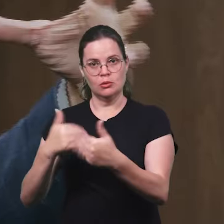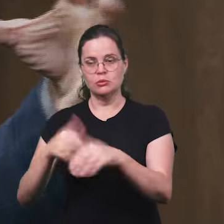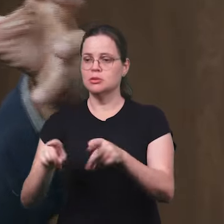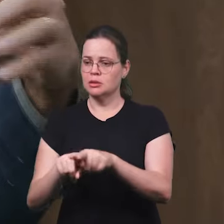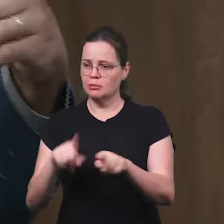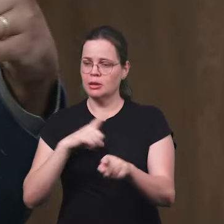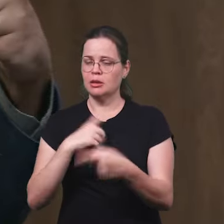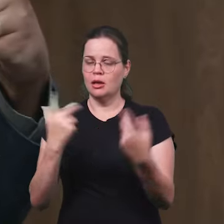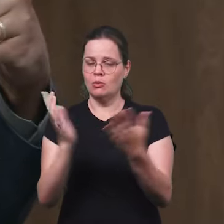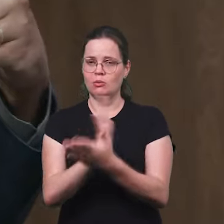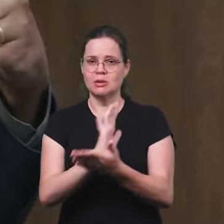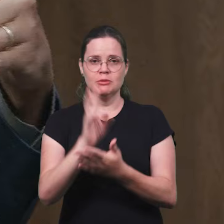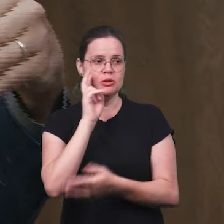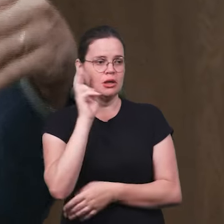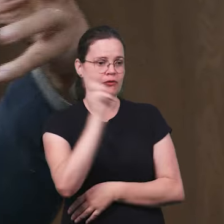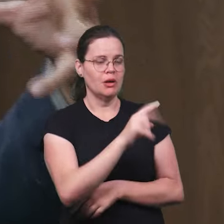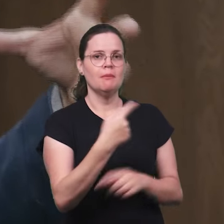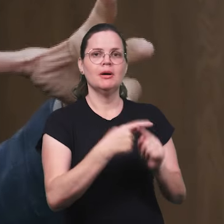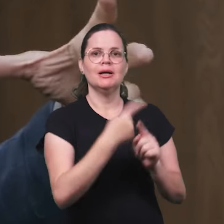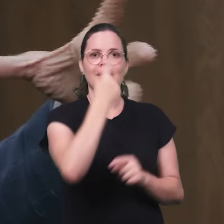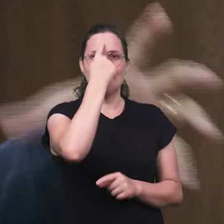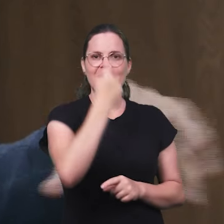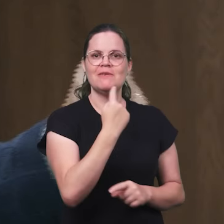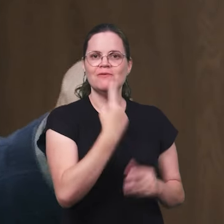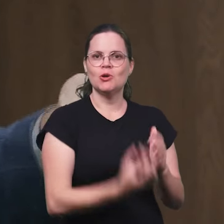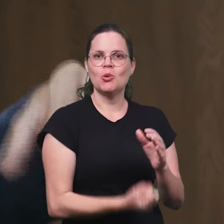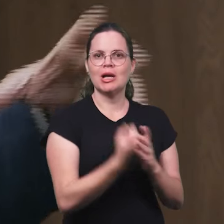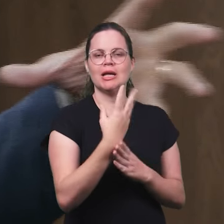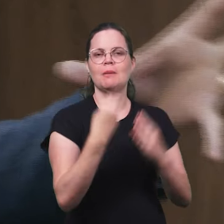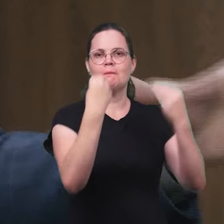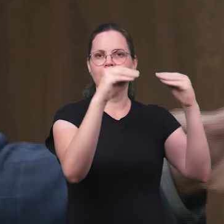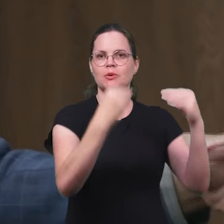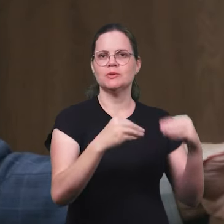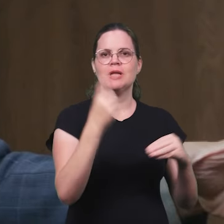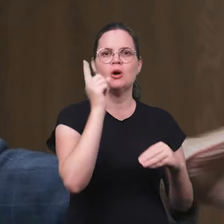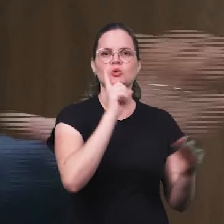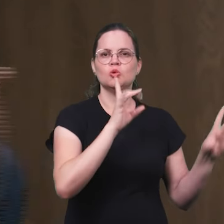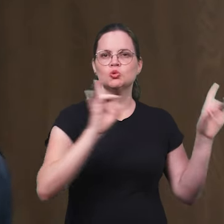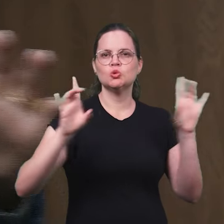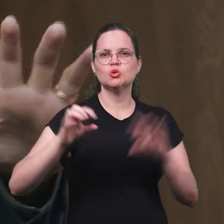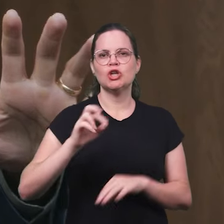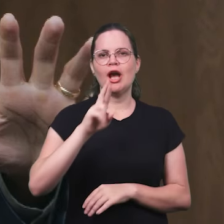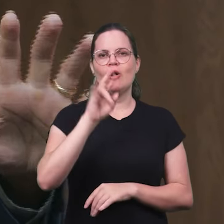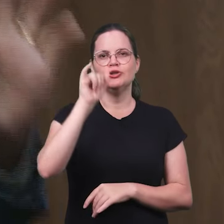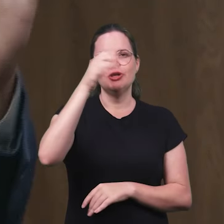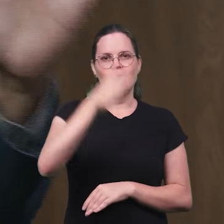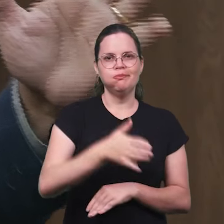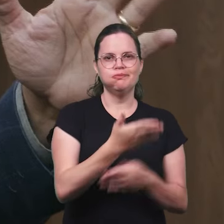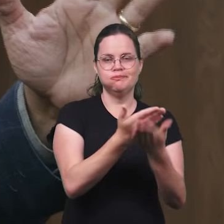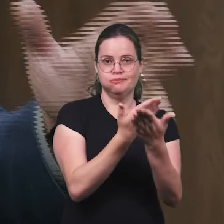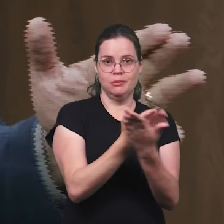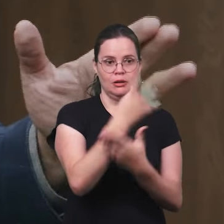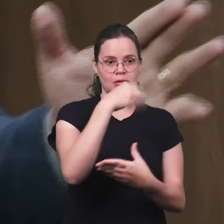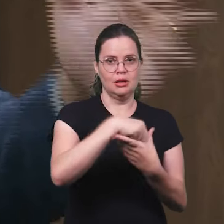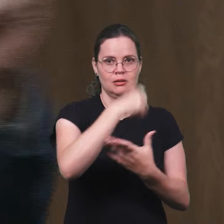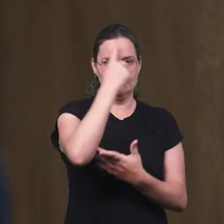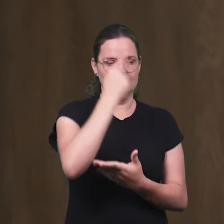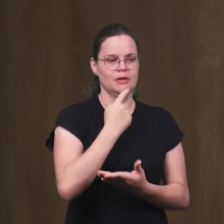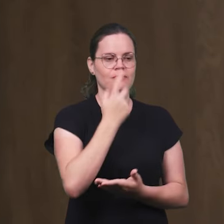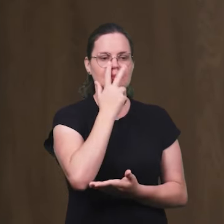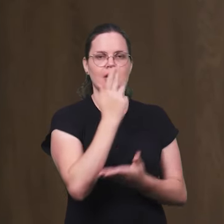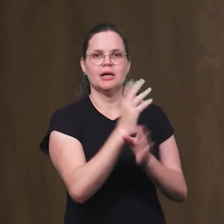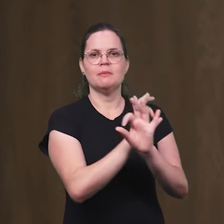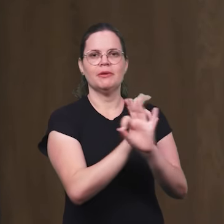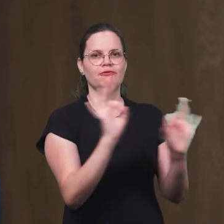criam perfis, né, para postar rotina de estudos. E nesse perfil, tudo é perfeito. Todos os dias as metas de estudo